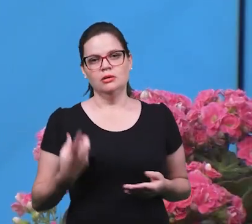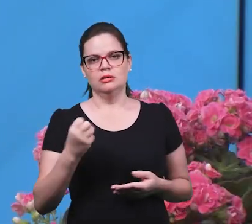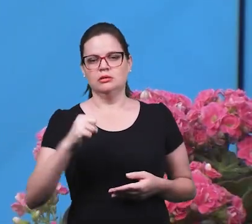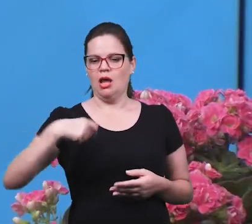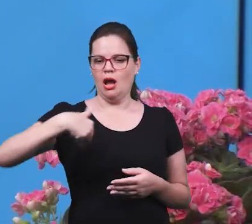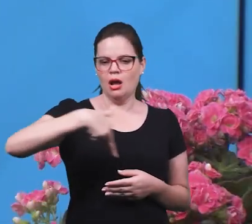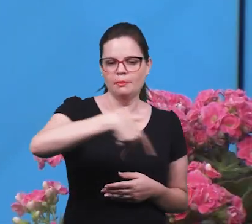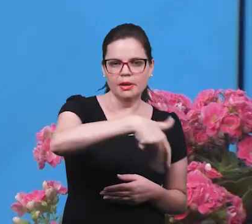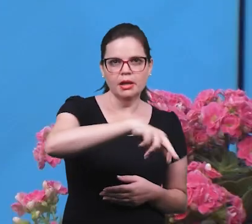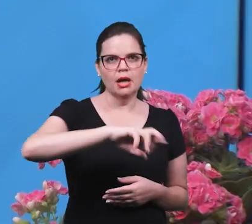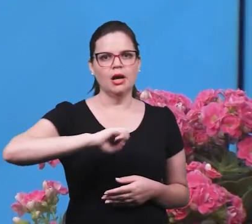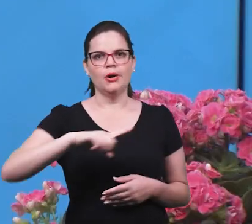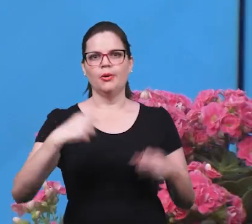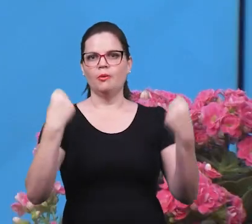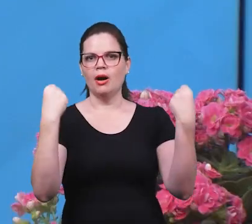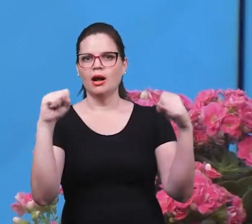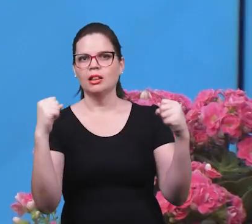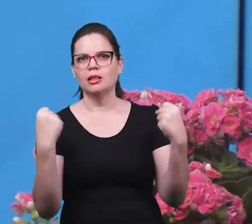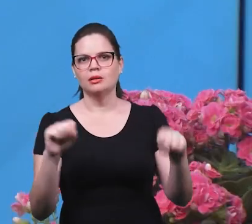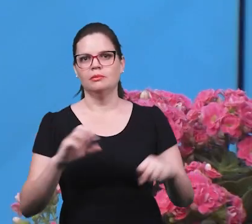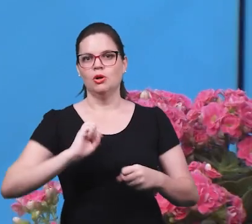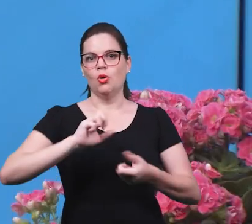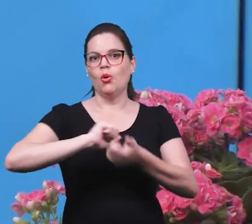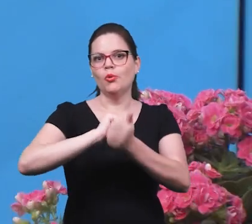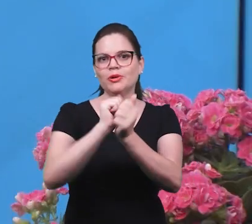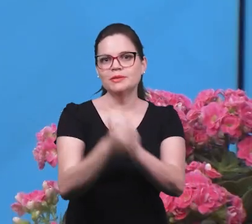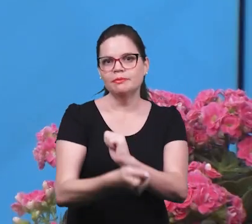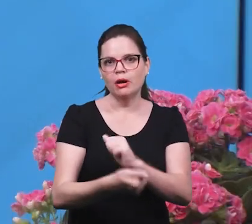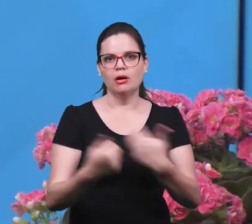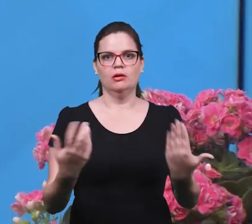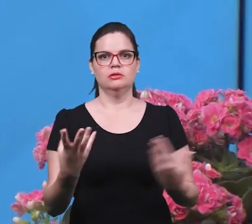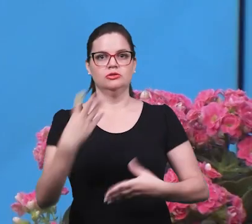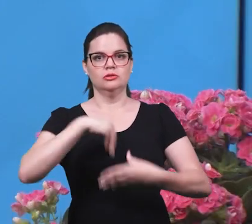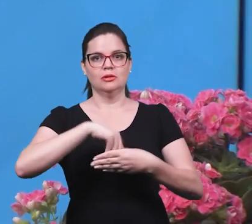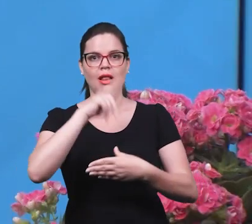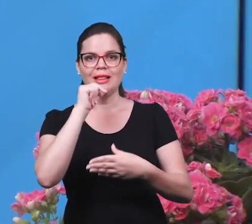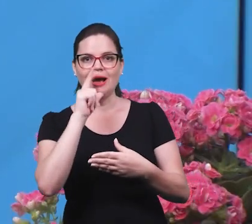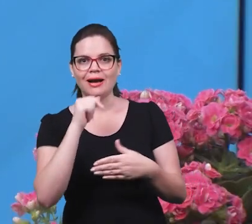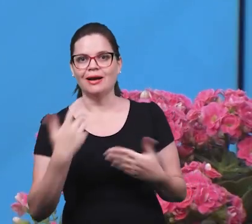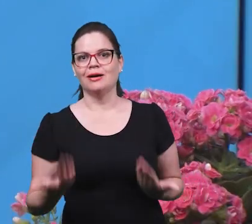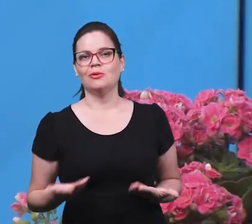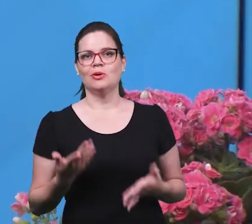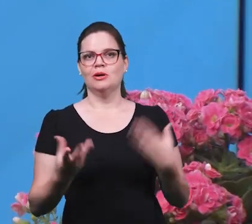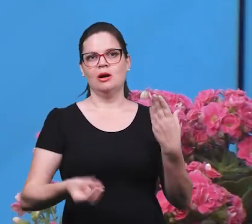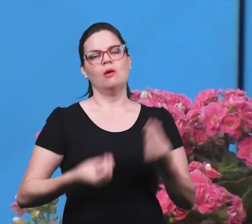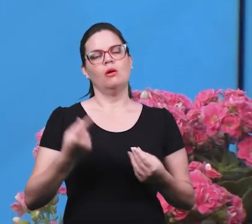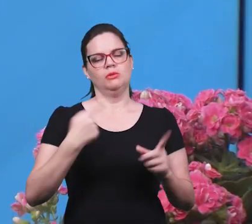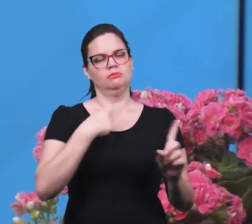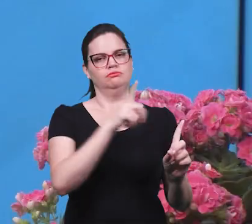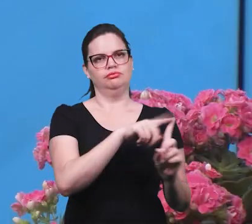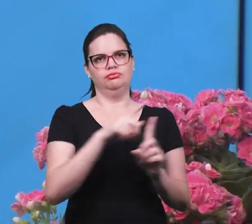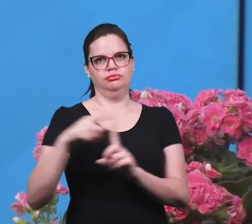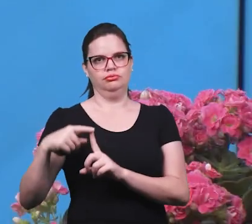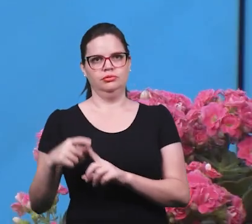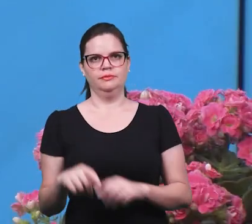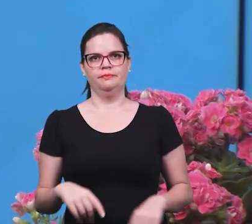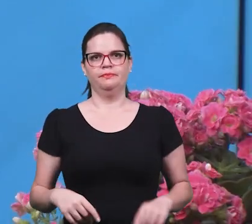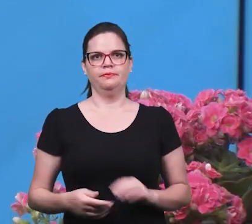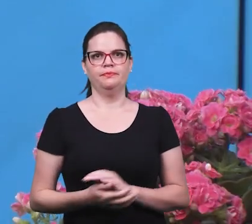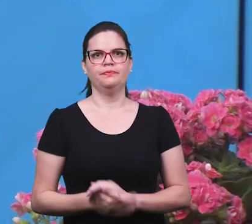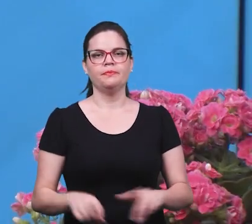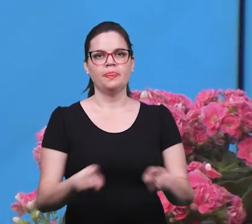caminhada, uma academia, esporte de impacto, né? A gente orienta isso também. Hábitos